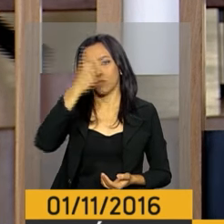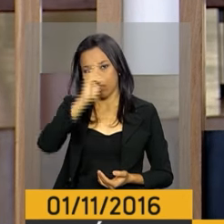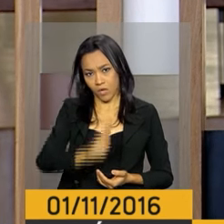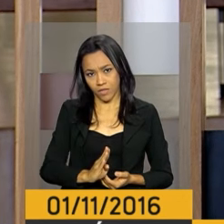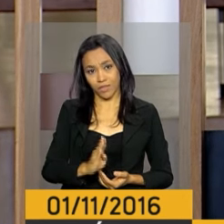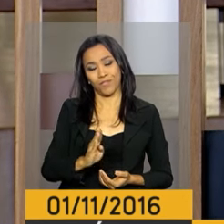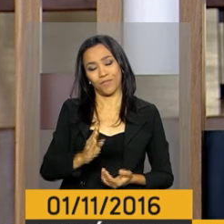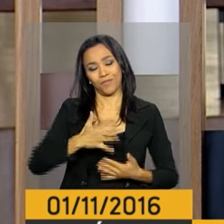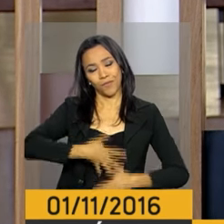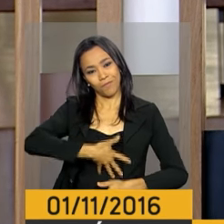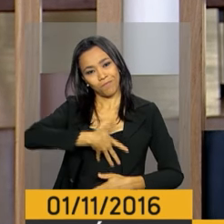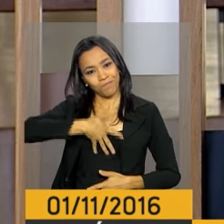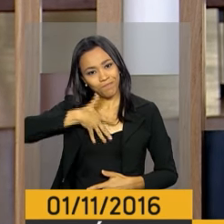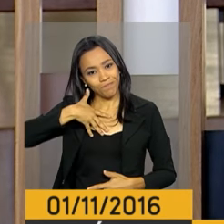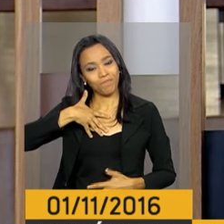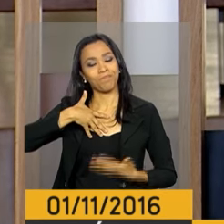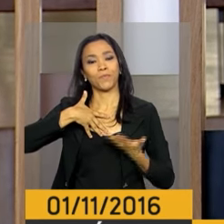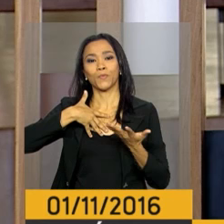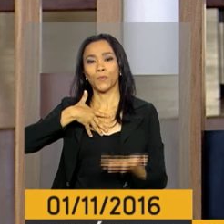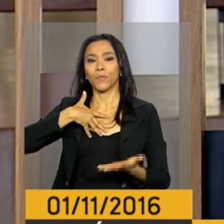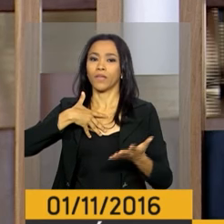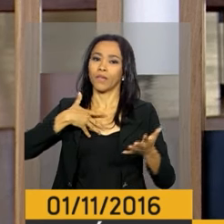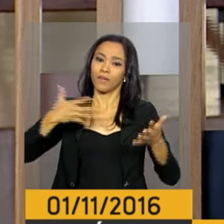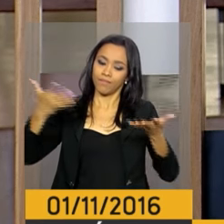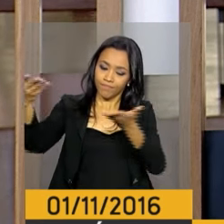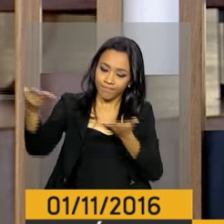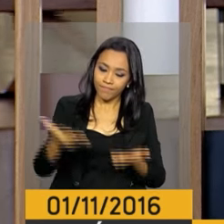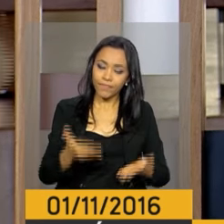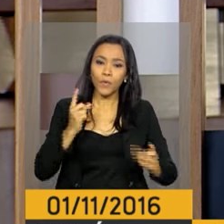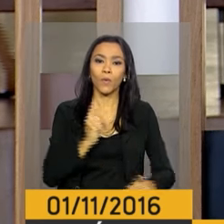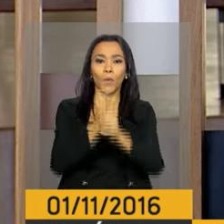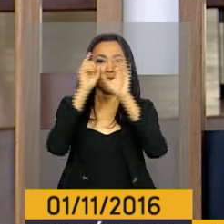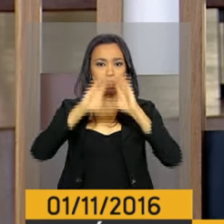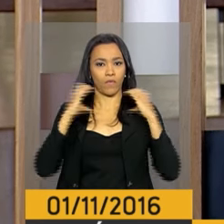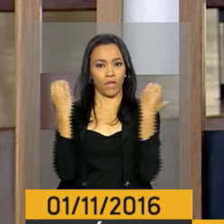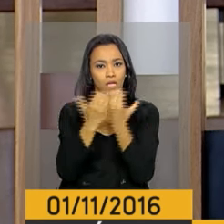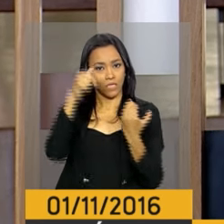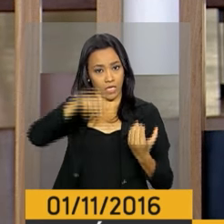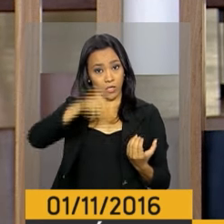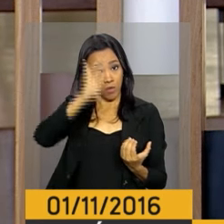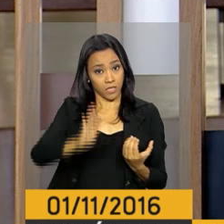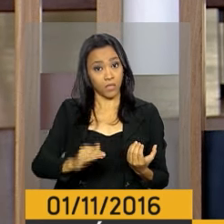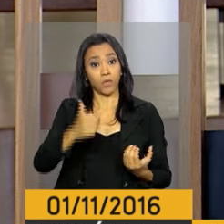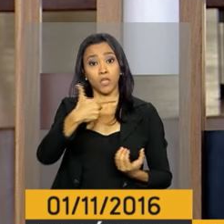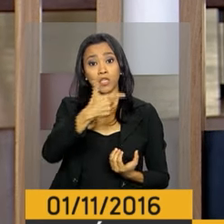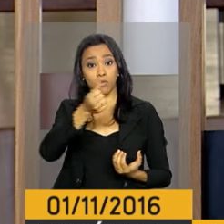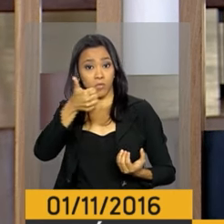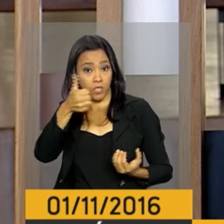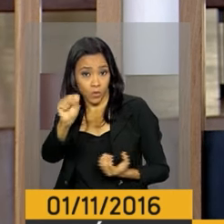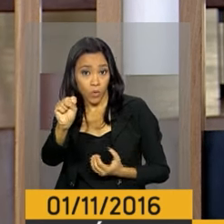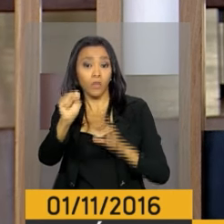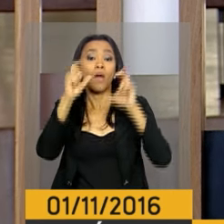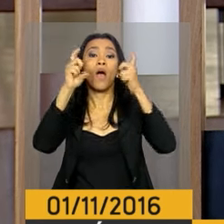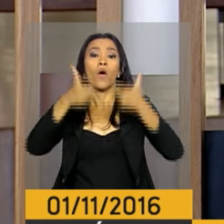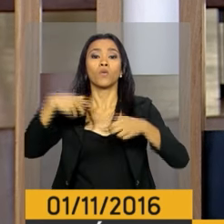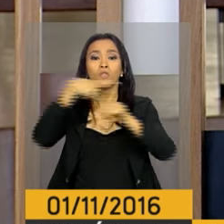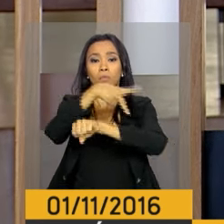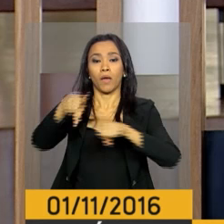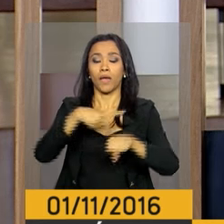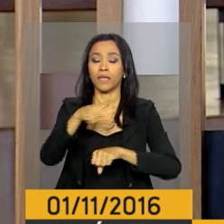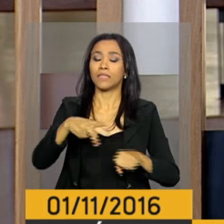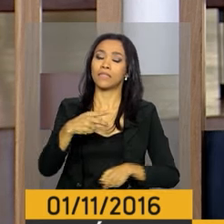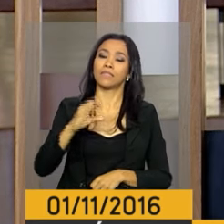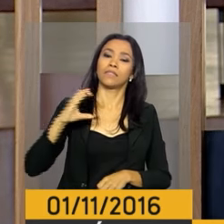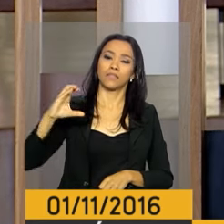de sediar ao encontro da CPLP, que em 2018 será em Cabo Verde, e, ao